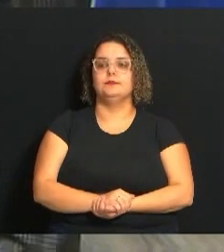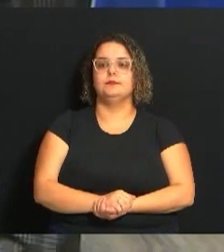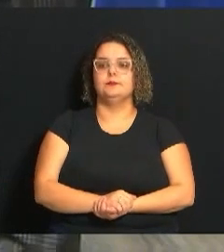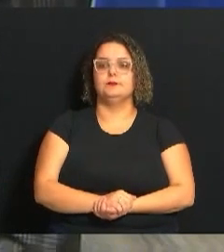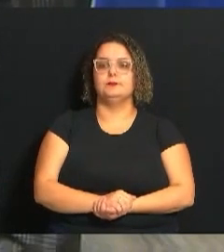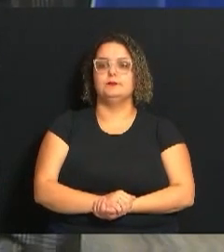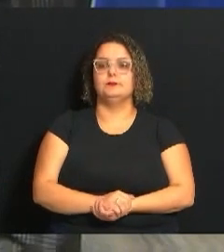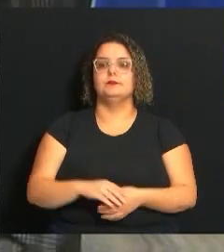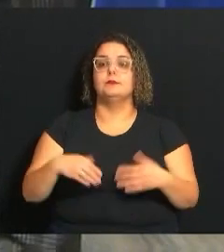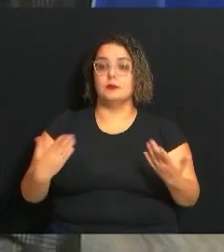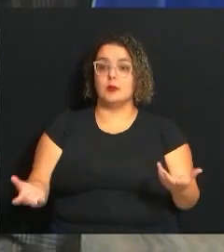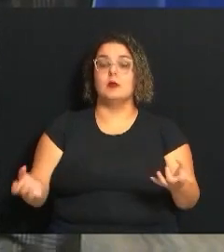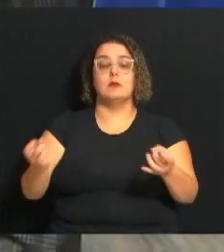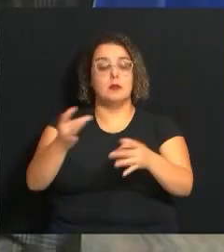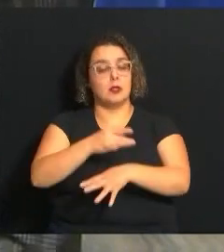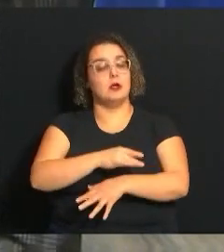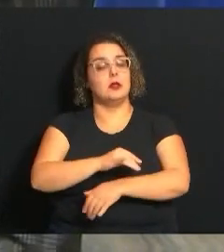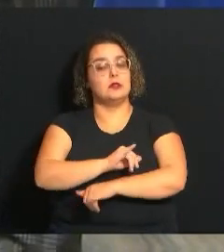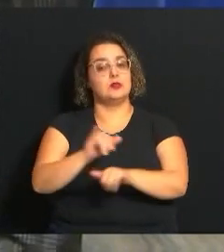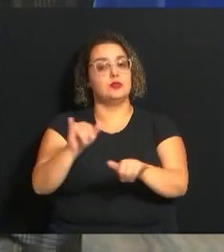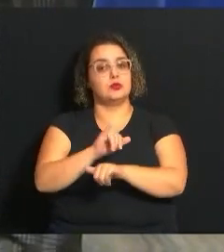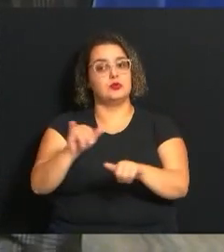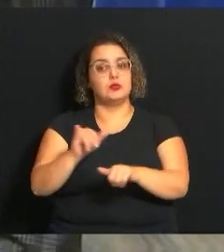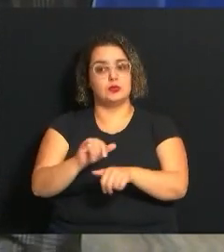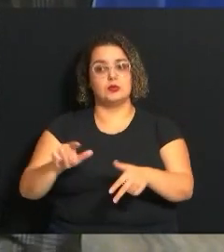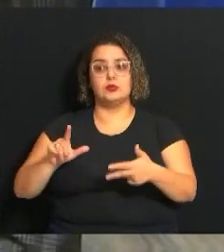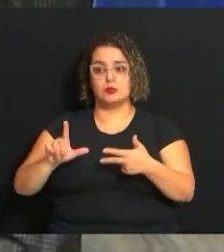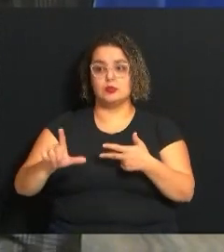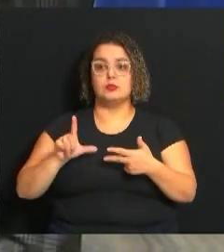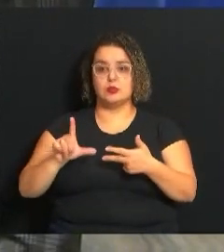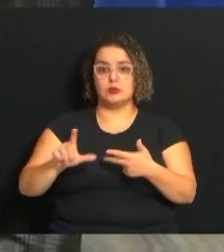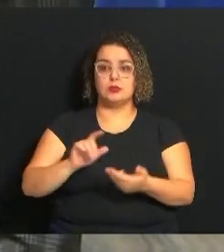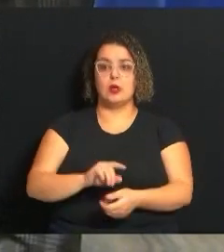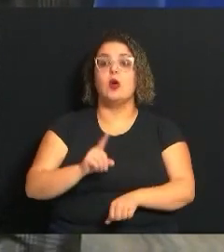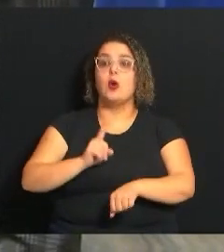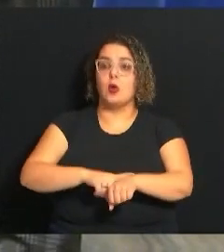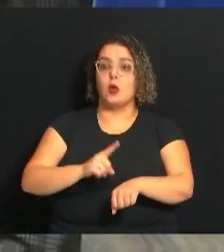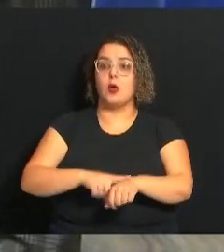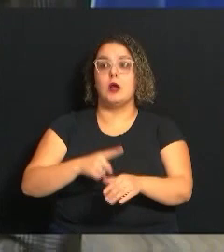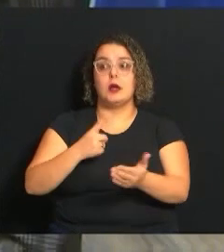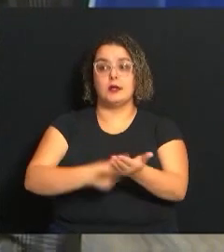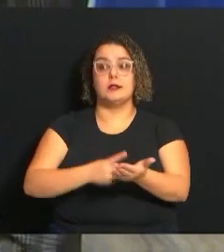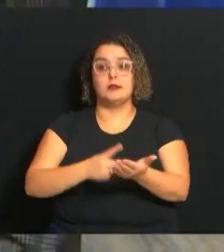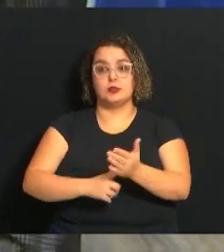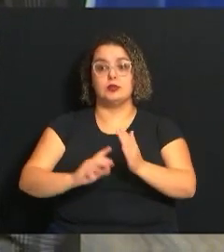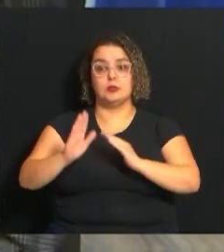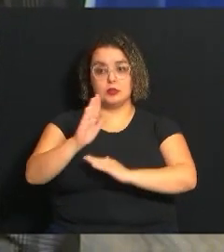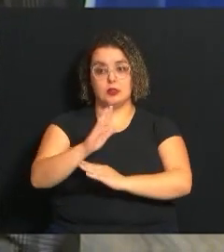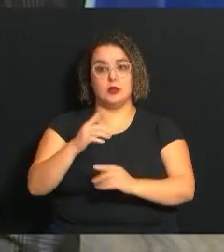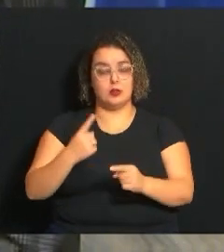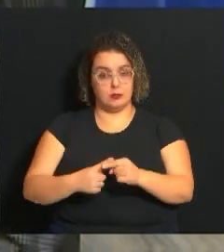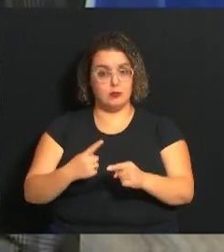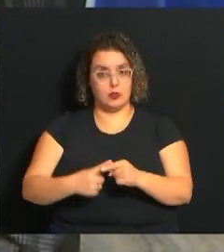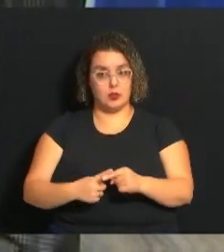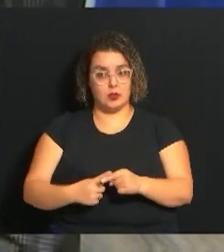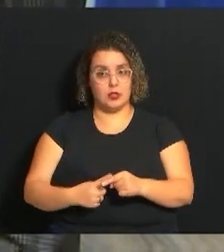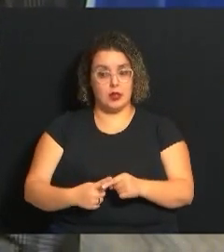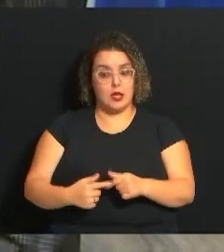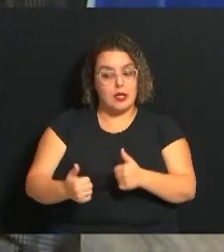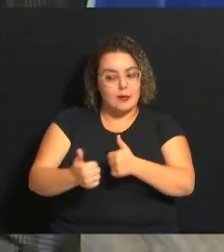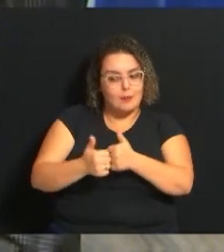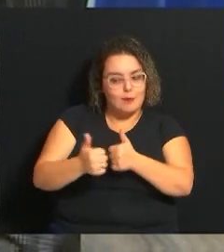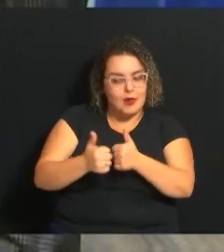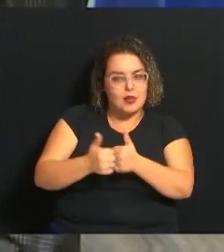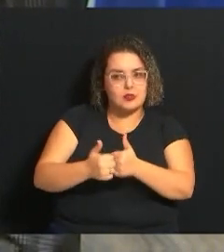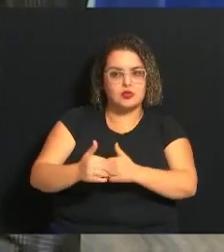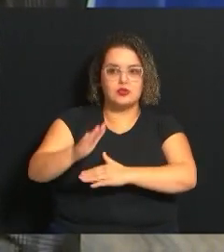E para nós encerrarmos as notícias do Legislativo, hora da agenda da Câmara, até porque praticamente coladinho aqui com o nosso